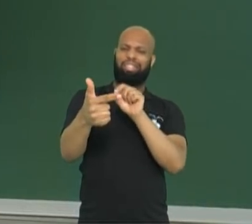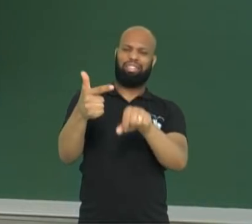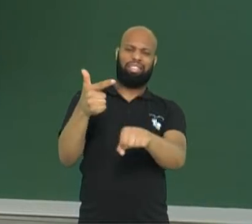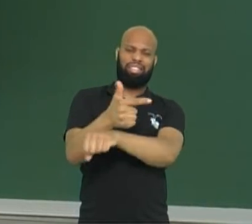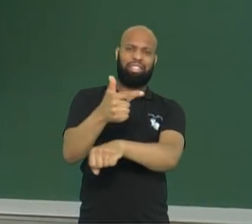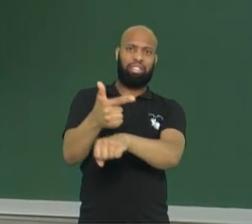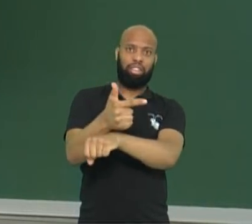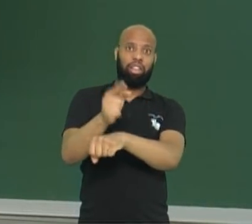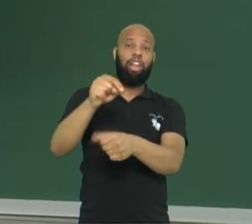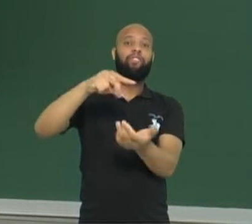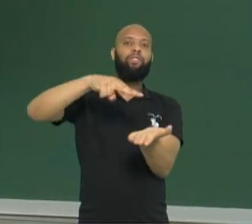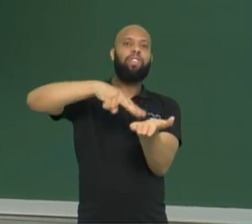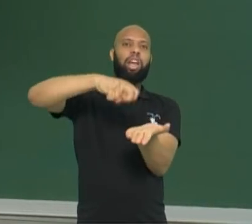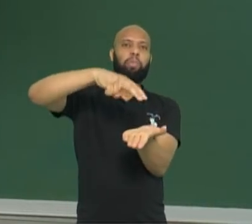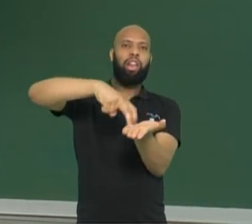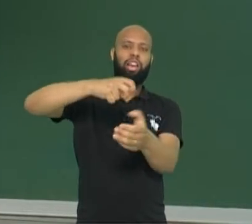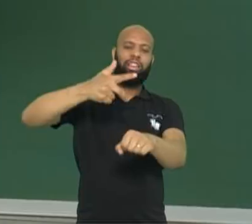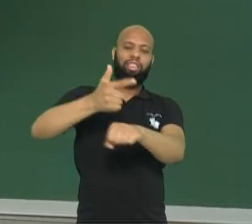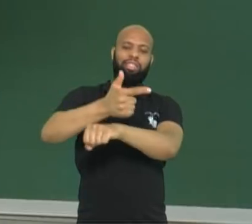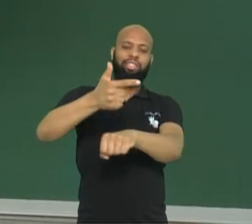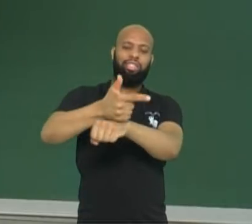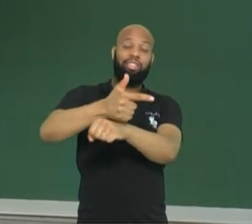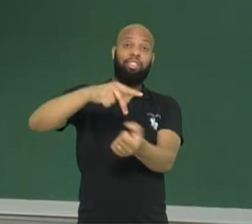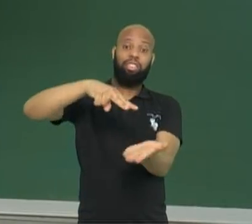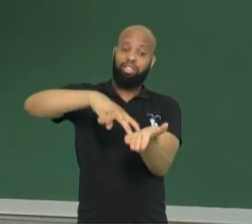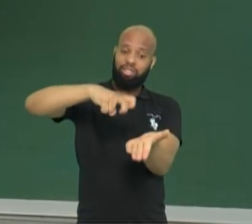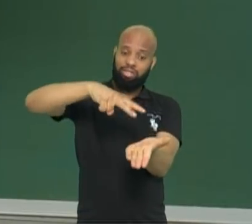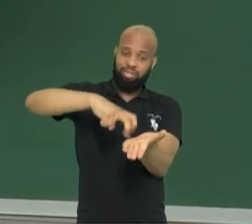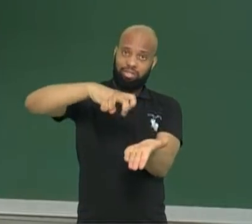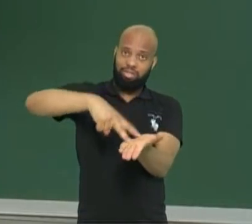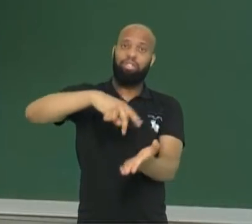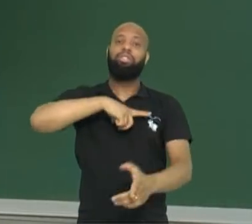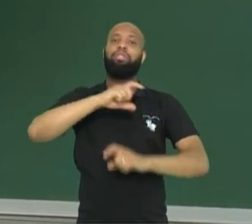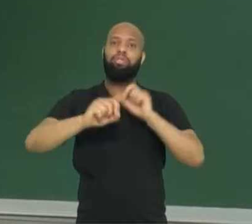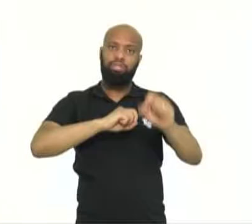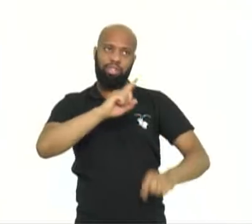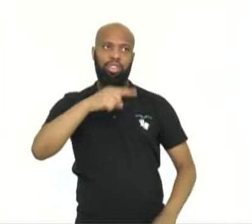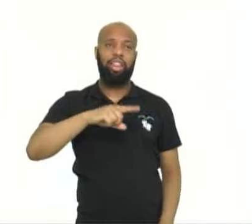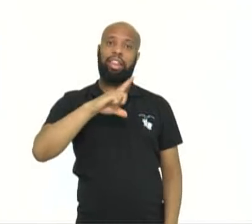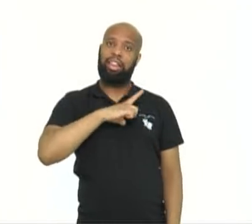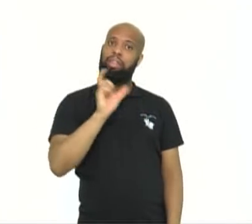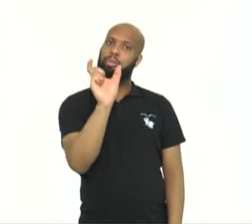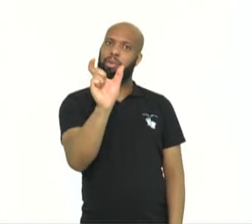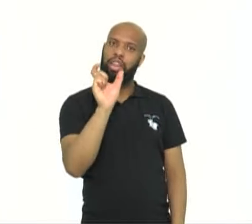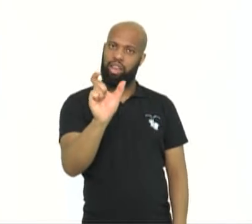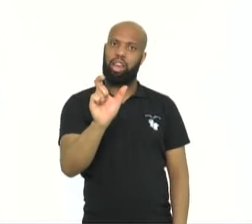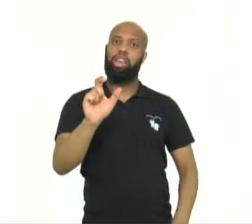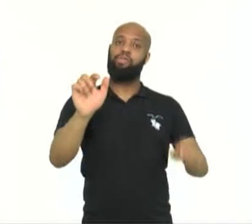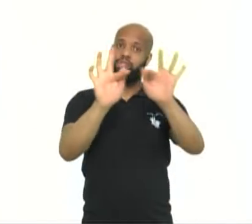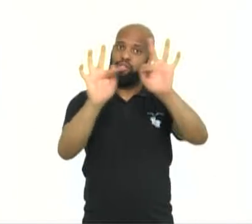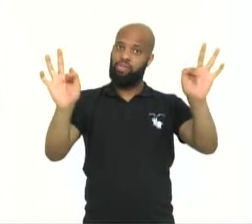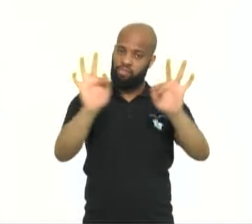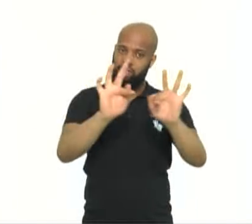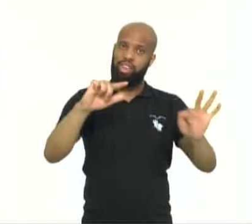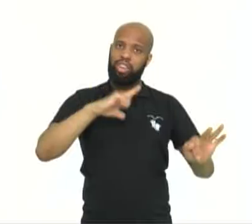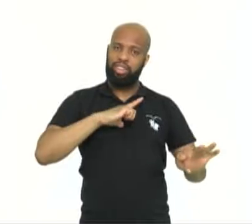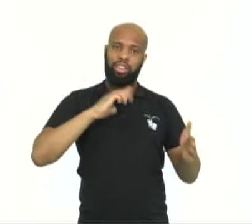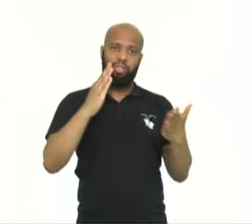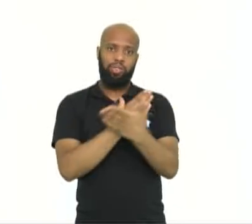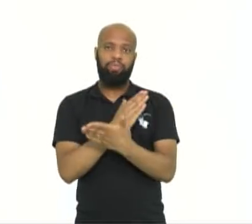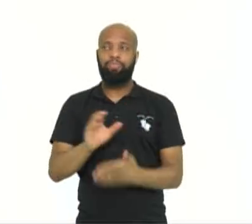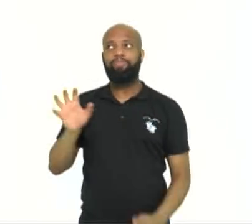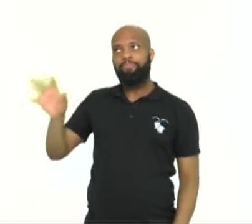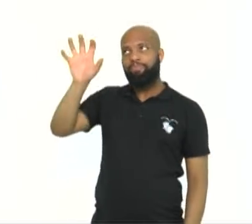Envolve vocabulário, né, consiste essa existência, né, de palavras ou expressões típicas de determinada